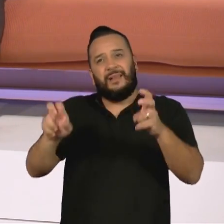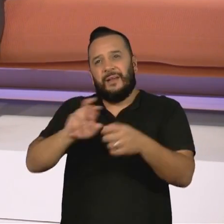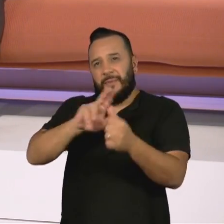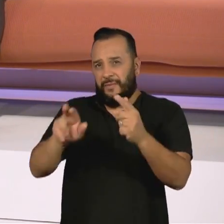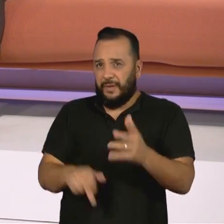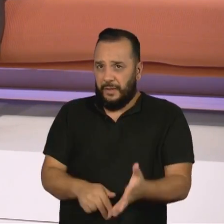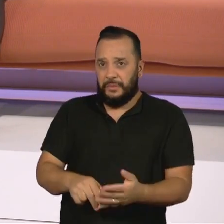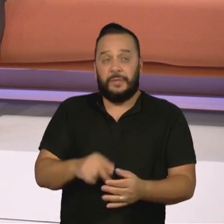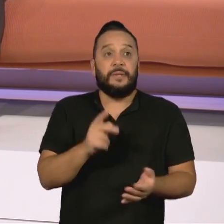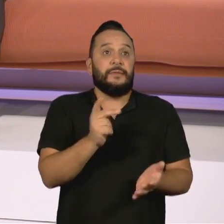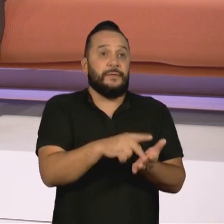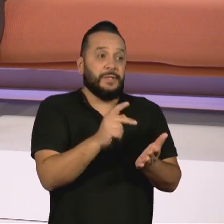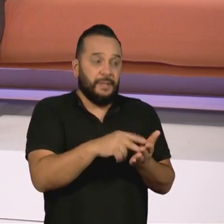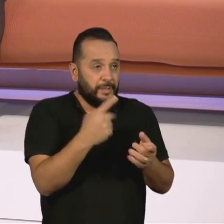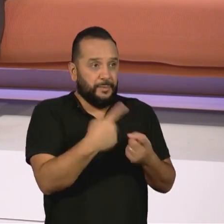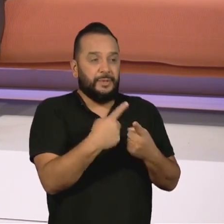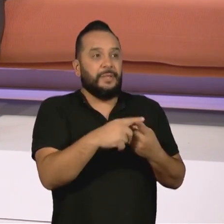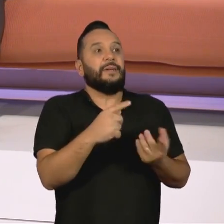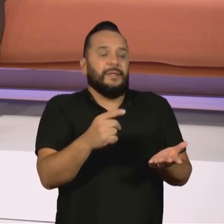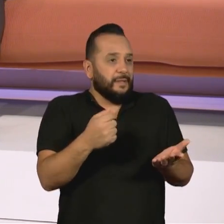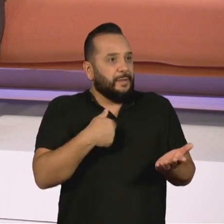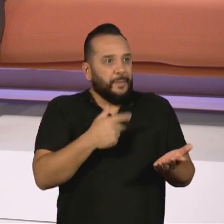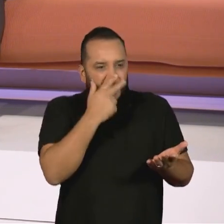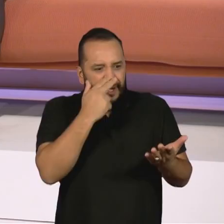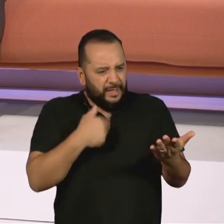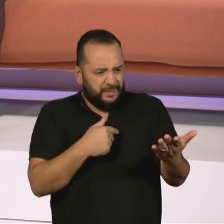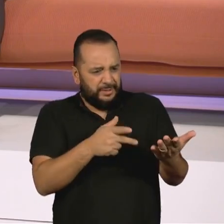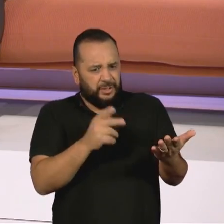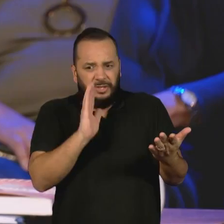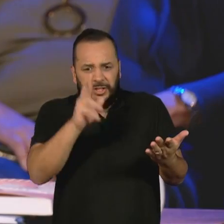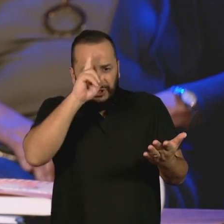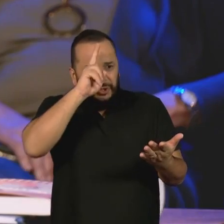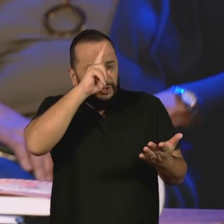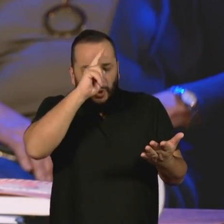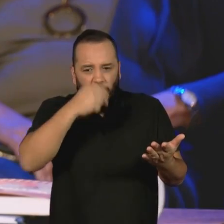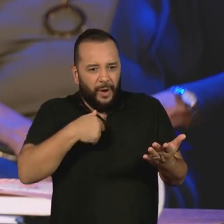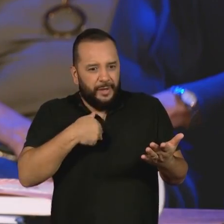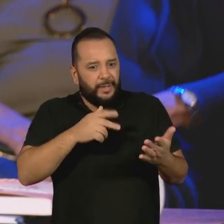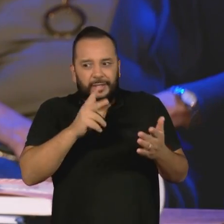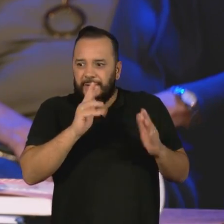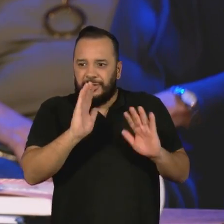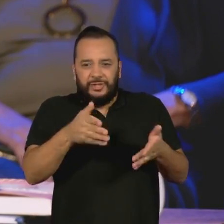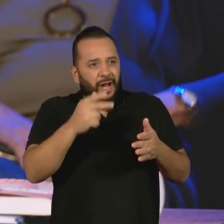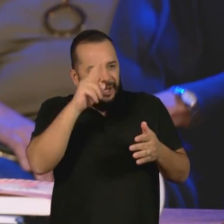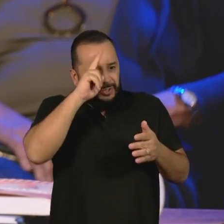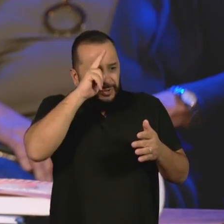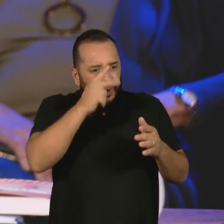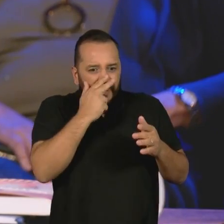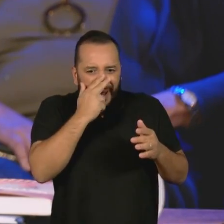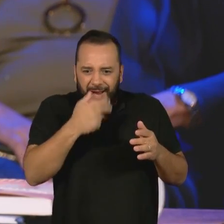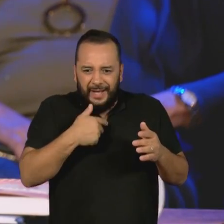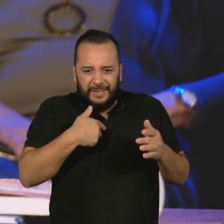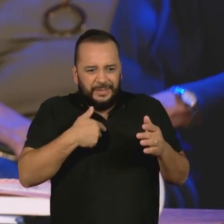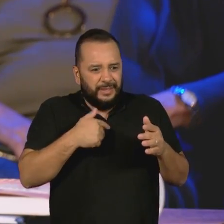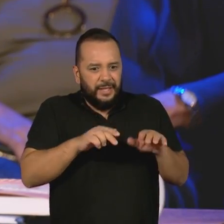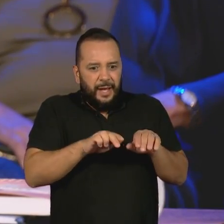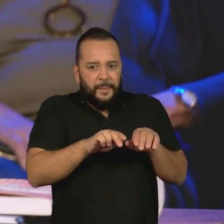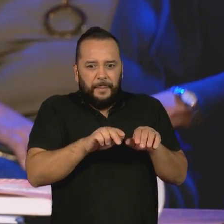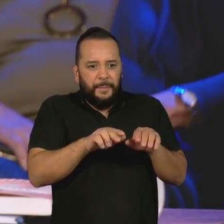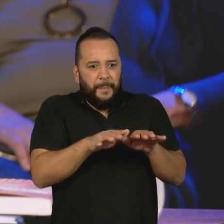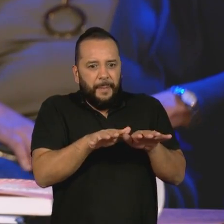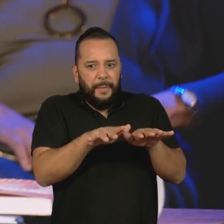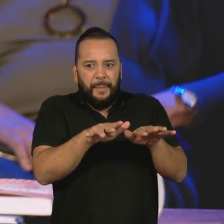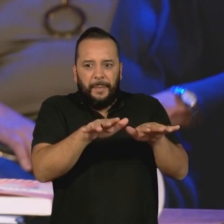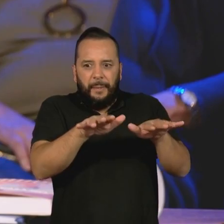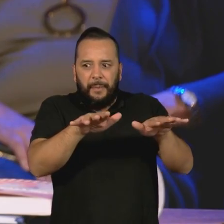muito legal, porque ela vai abrindo. Você fala assim, como é que ele vai fechar tudo isso, né? E depois você vê que não tem uma frase jogada ali, né? Não. Que tudo vai